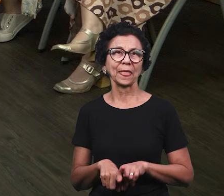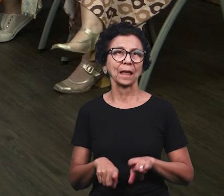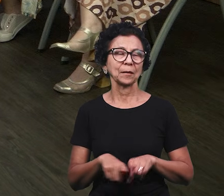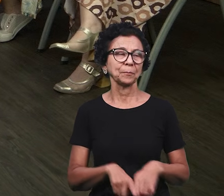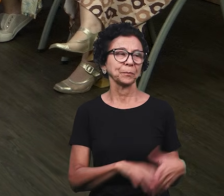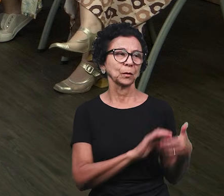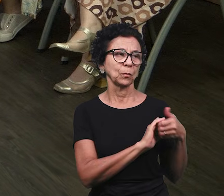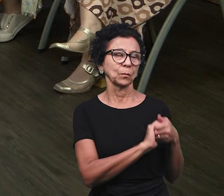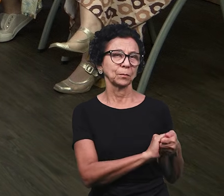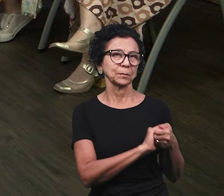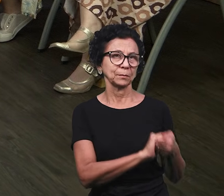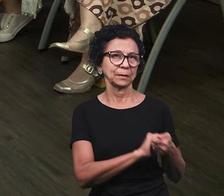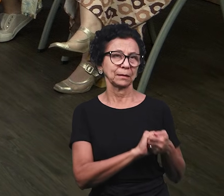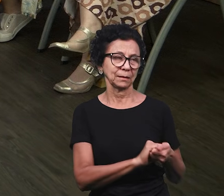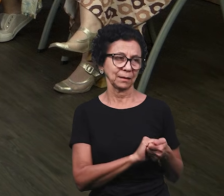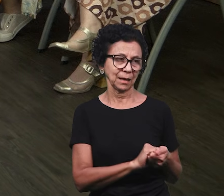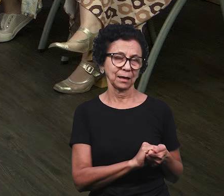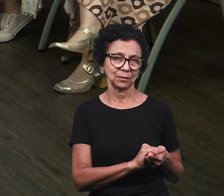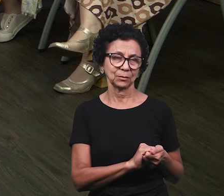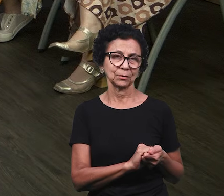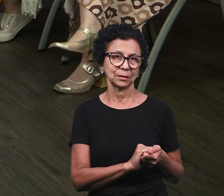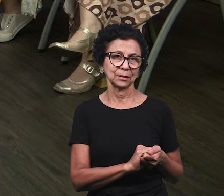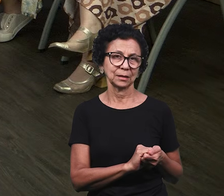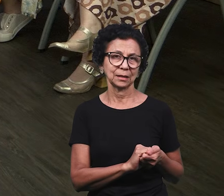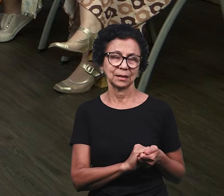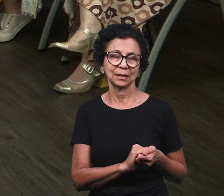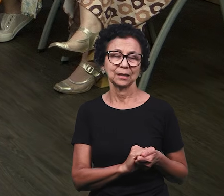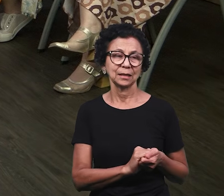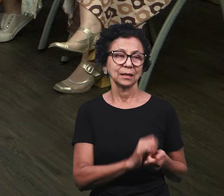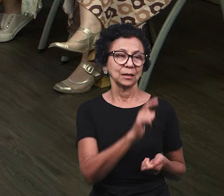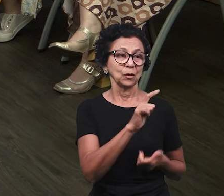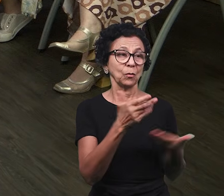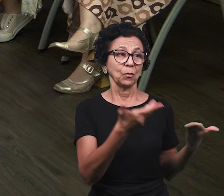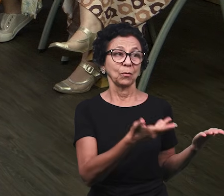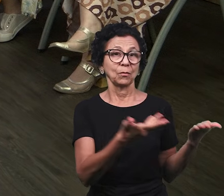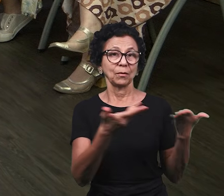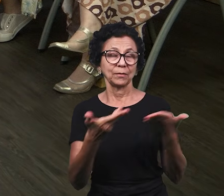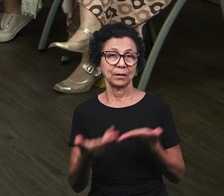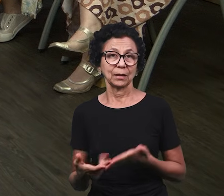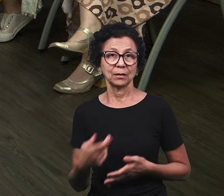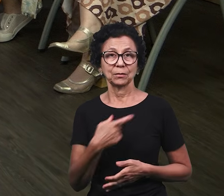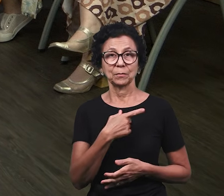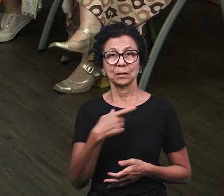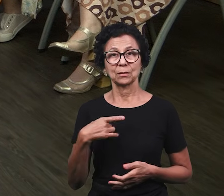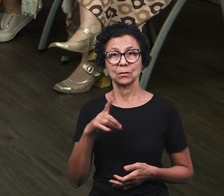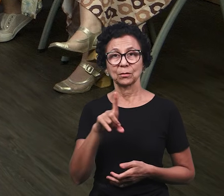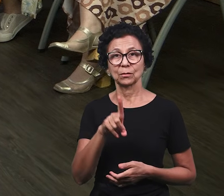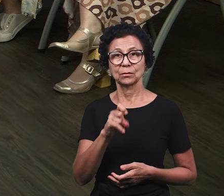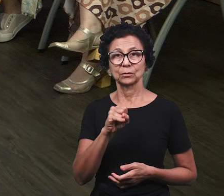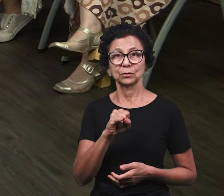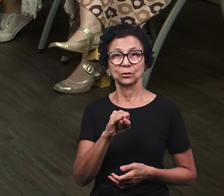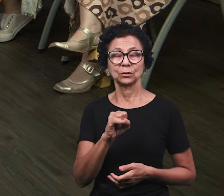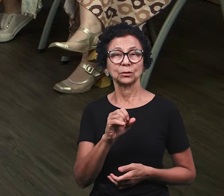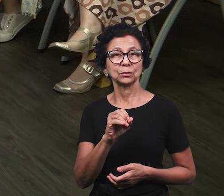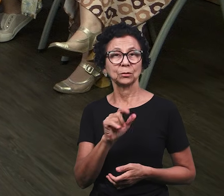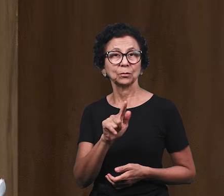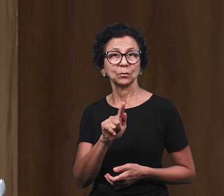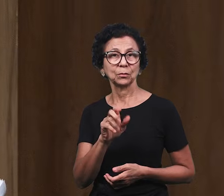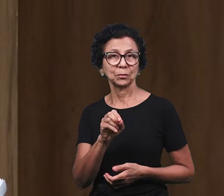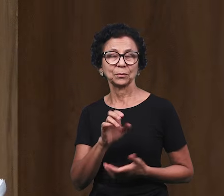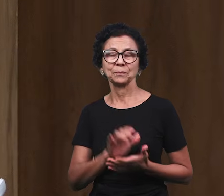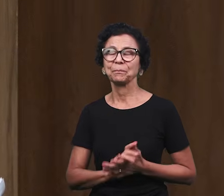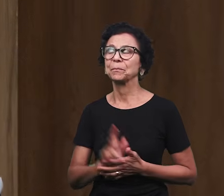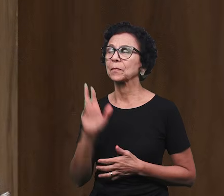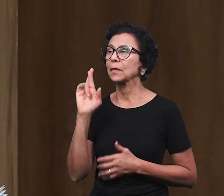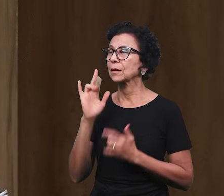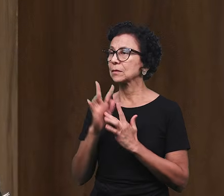meu convidado aqui, o nosso convidado, meu companheiro, meu querido amigo, pastor Diogo Cosme. Diogo, a paz do Senhor. Paz do